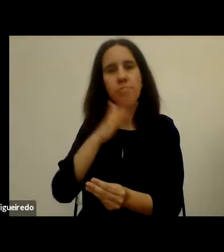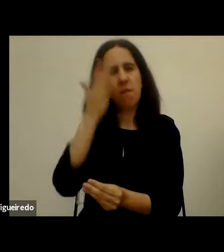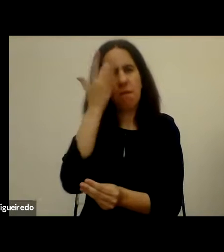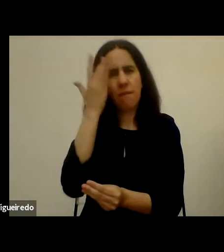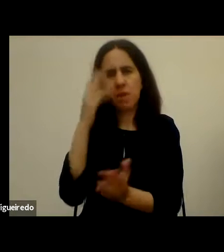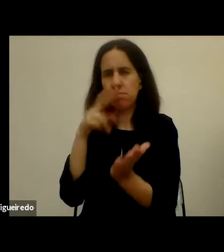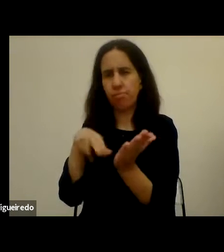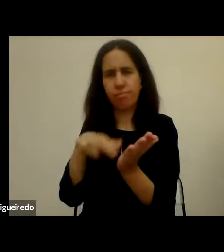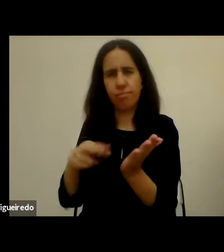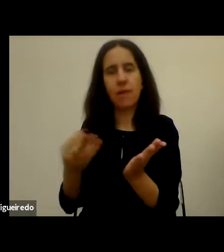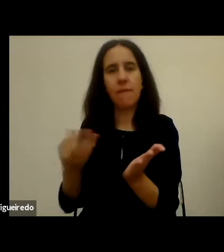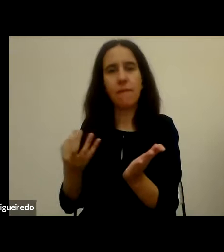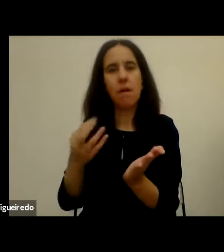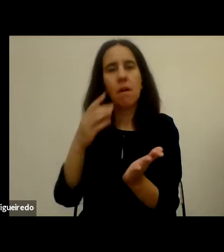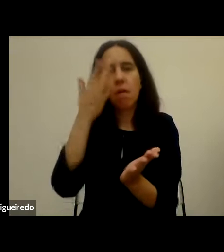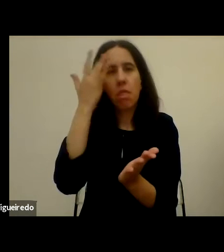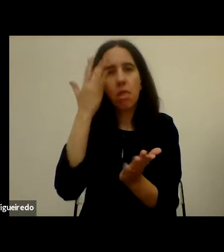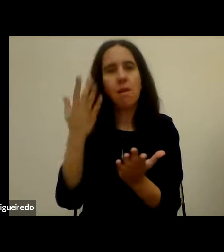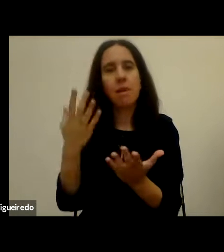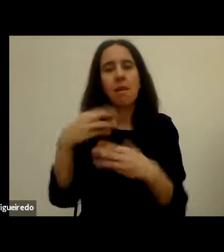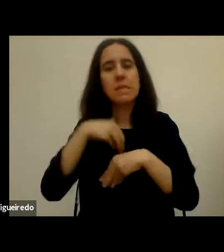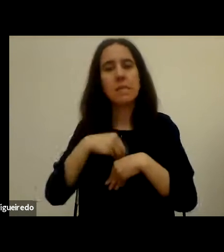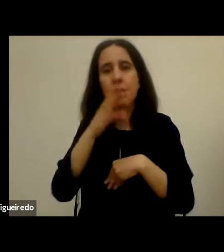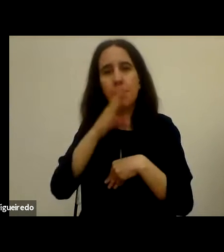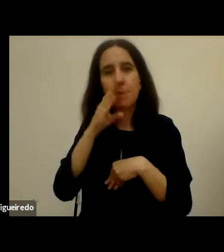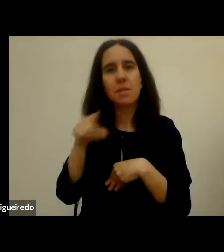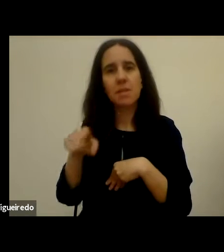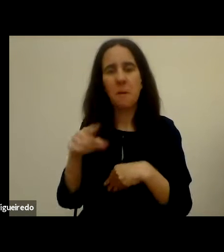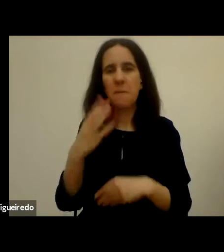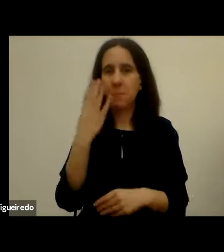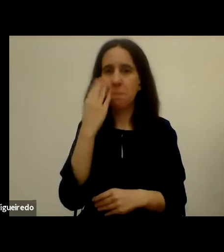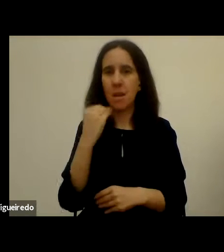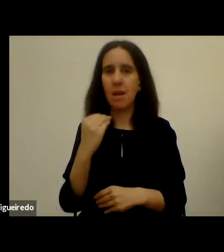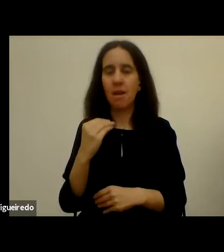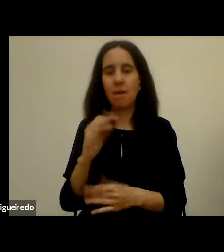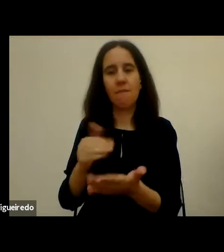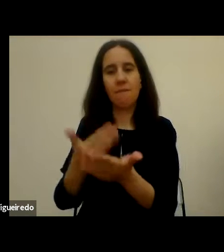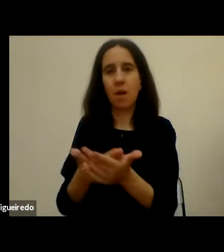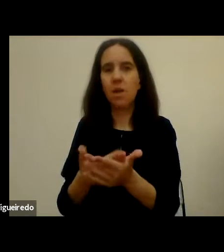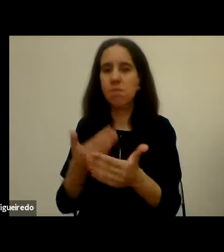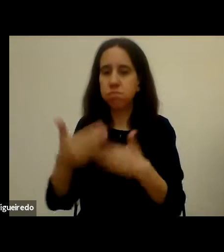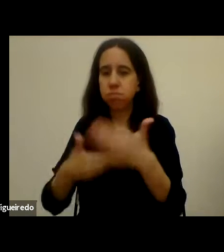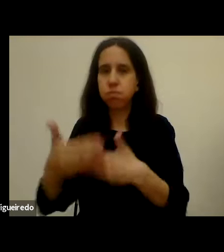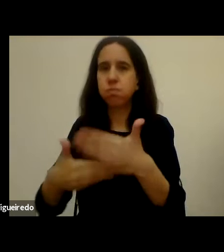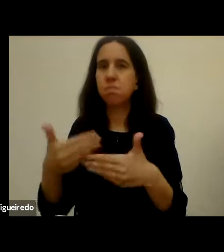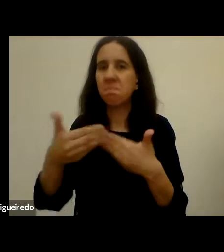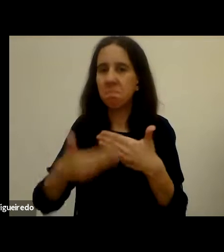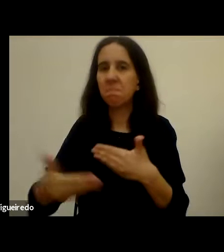leitura e de bastante fácil implementação que acho que produzirá muitos frutos nos próximos